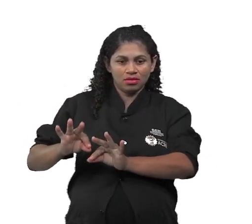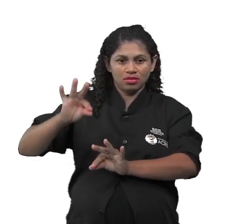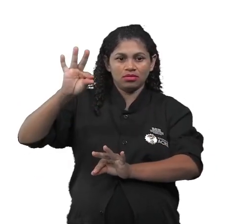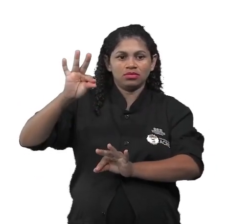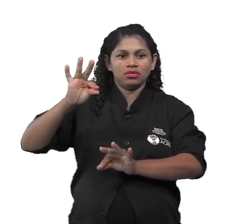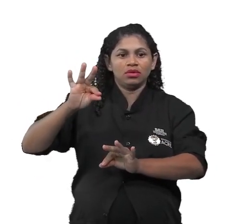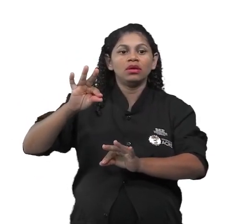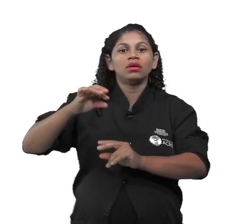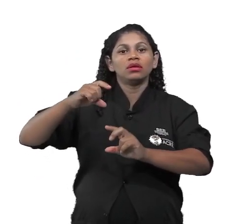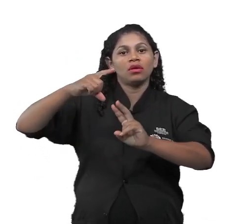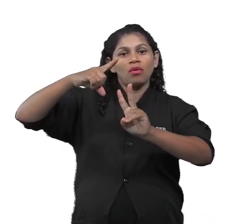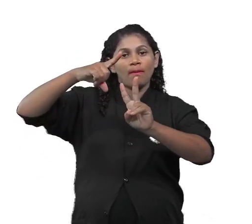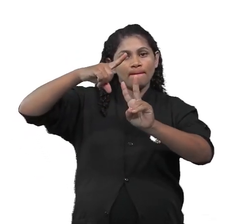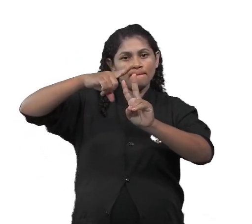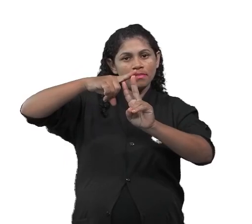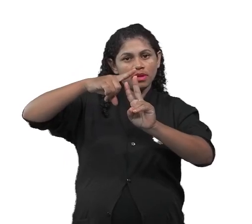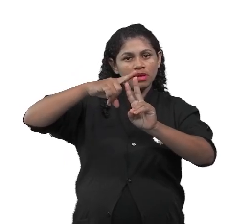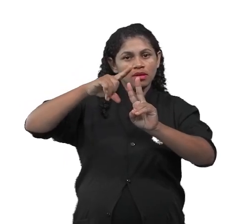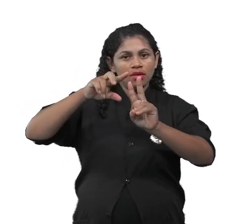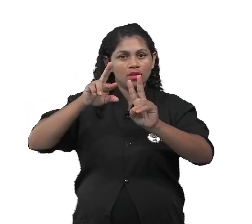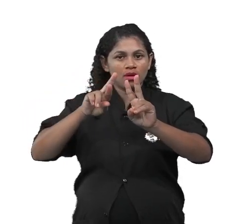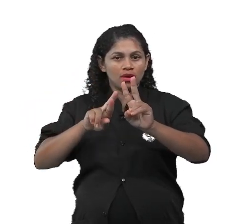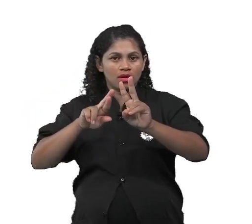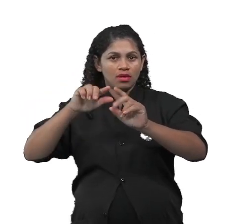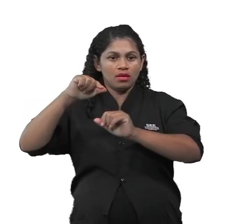πr ao quadrado vezes R.